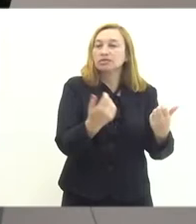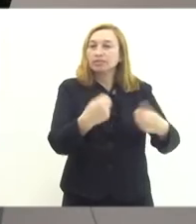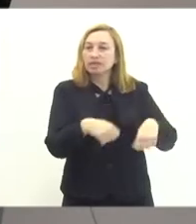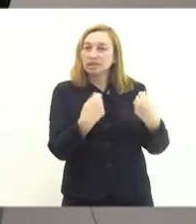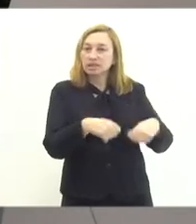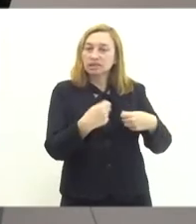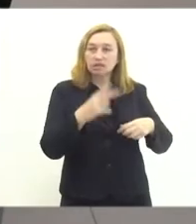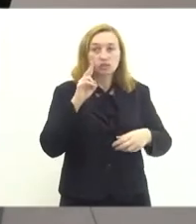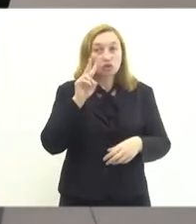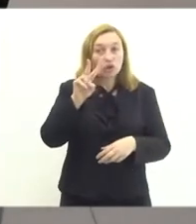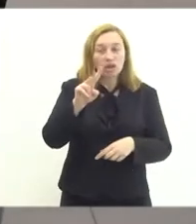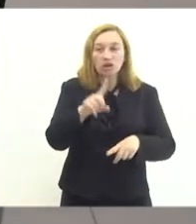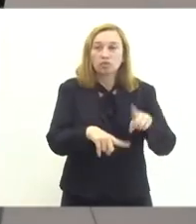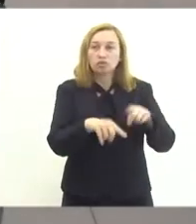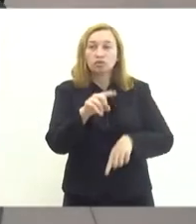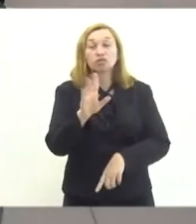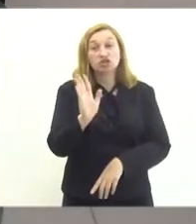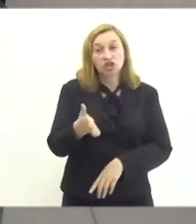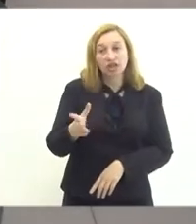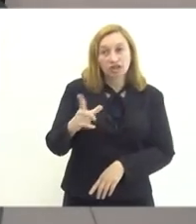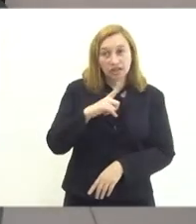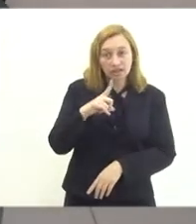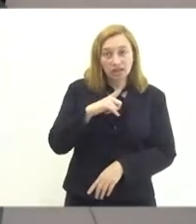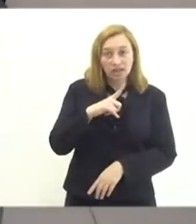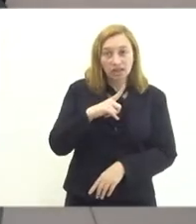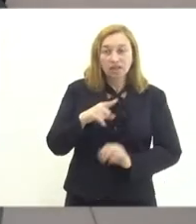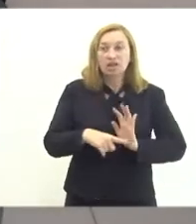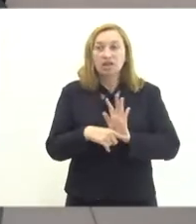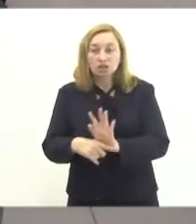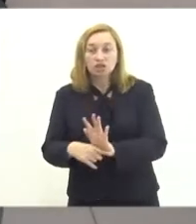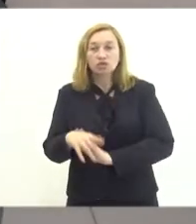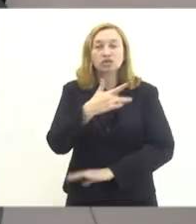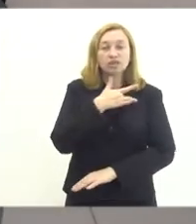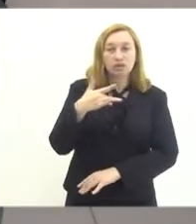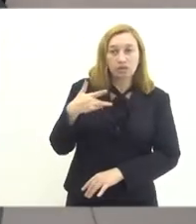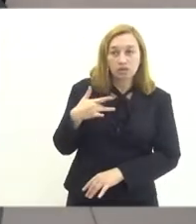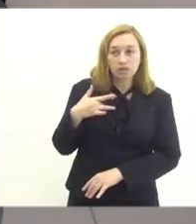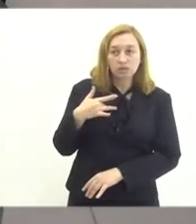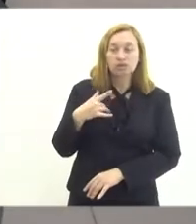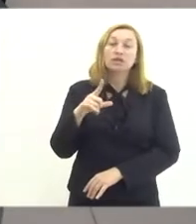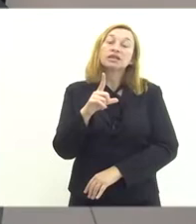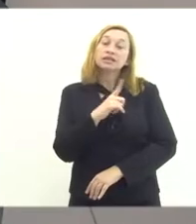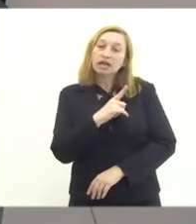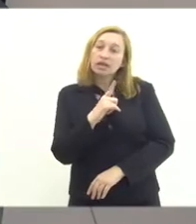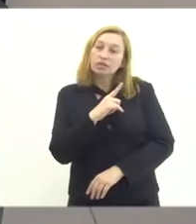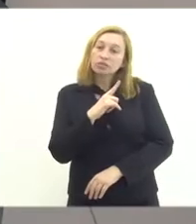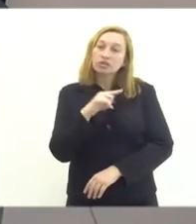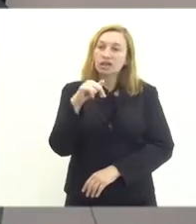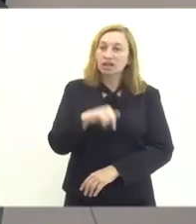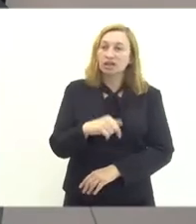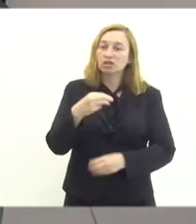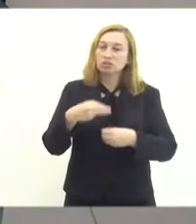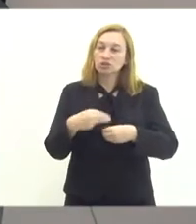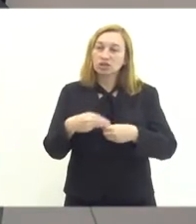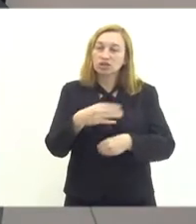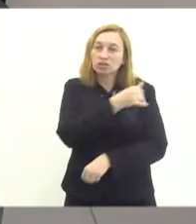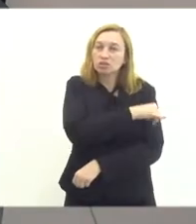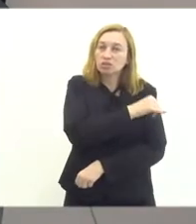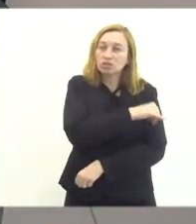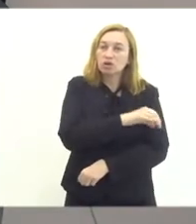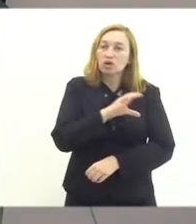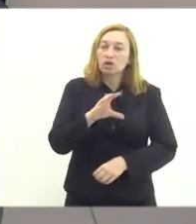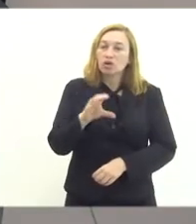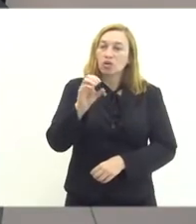precisamos olhar os equipamentos já existentes de assistência e saúde nós temos aqui no município do Rio os